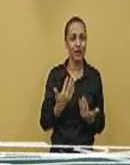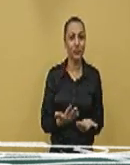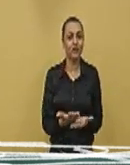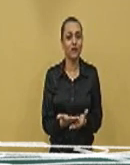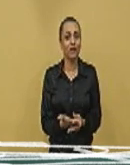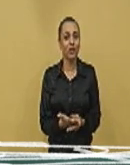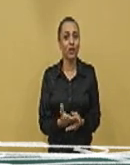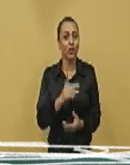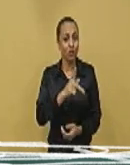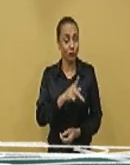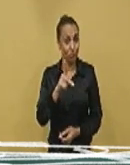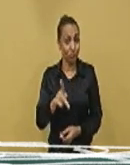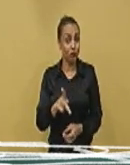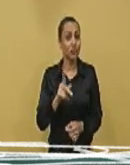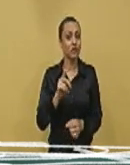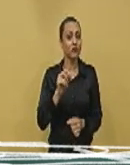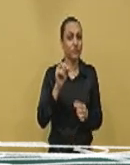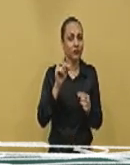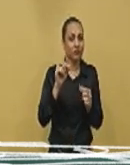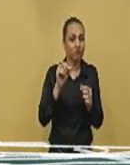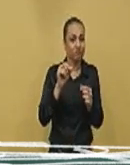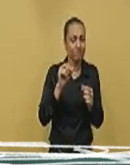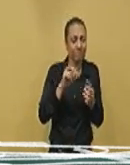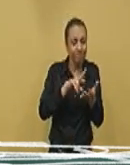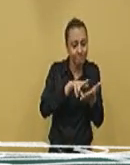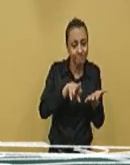o docente fez várias